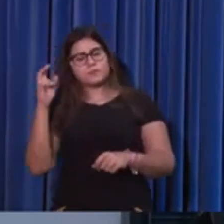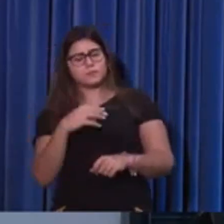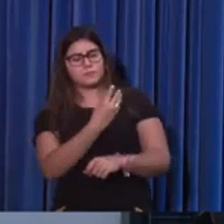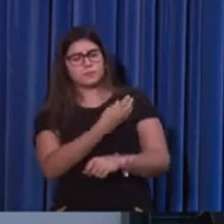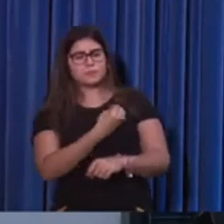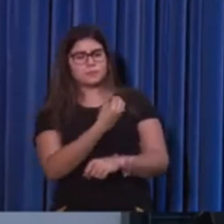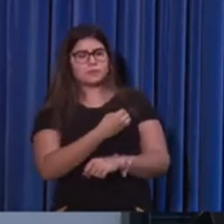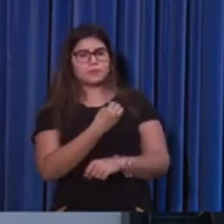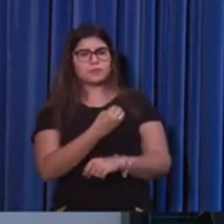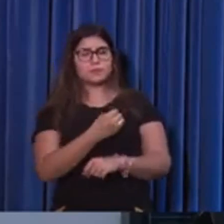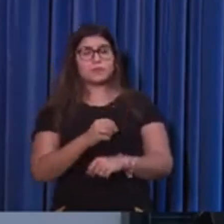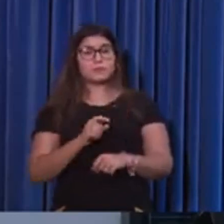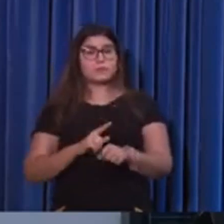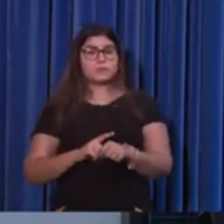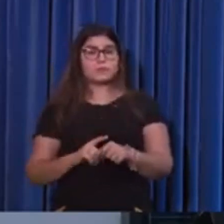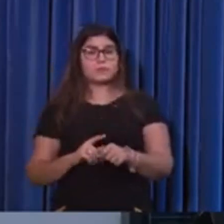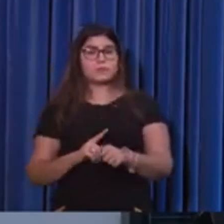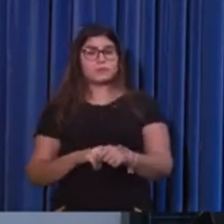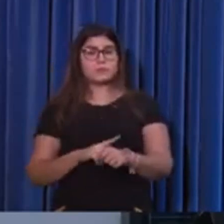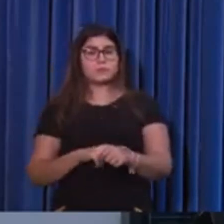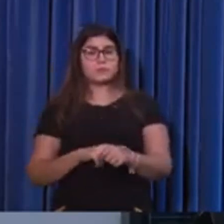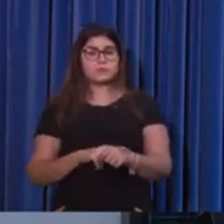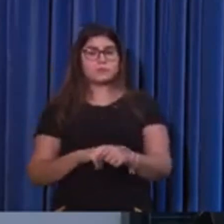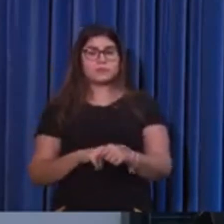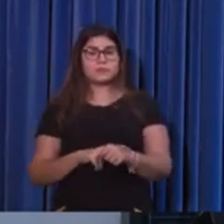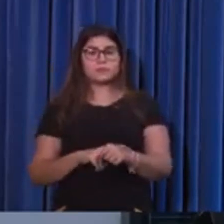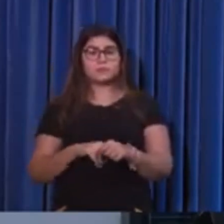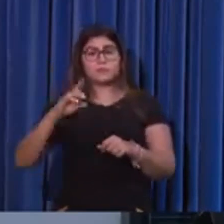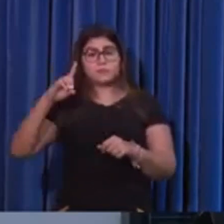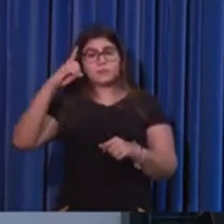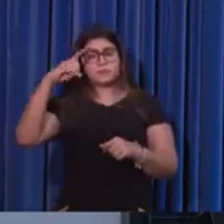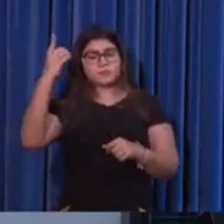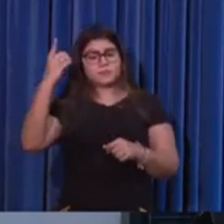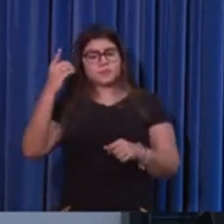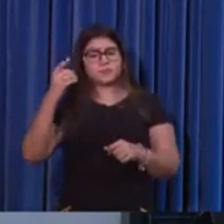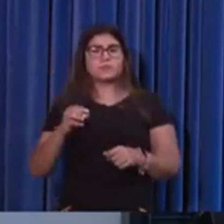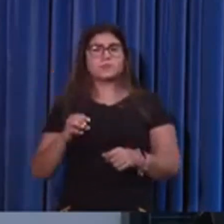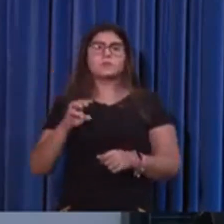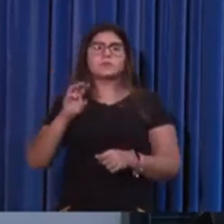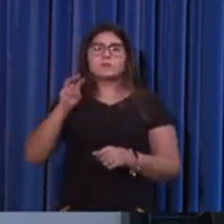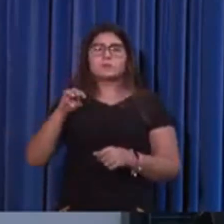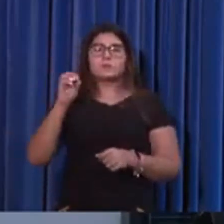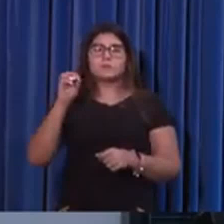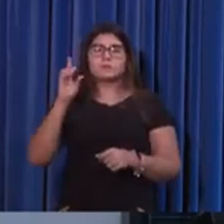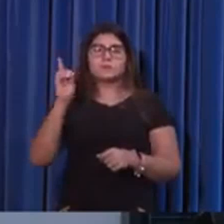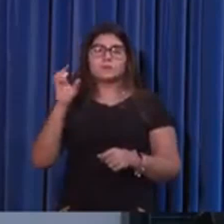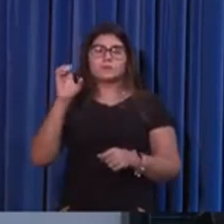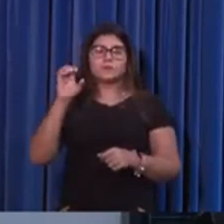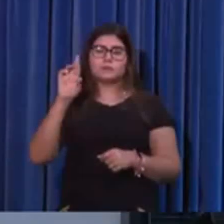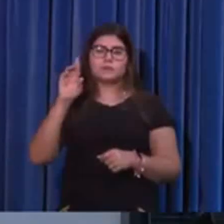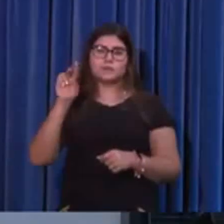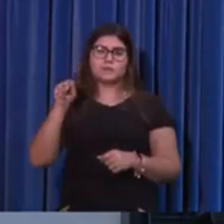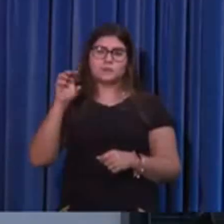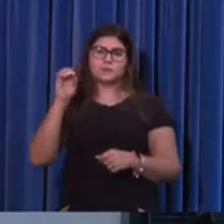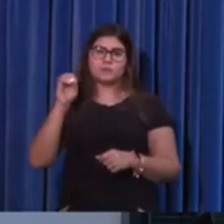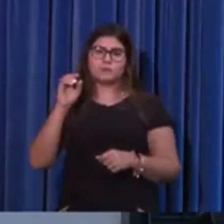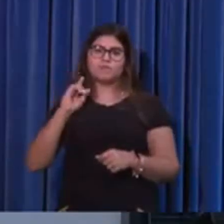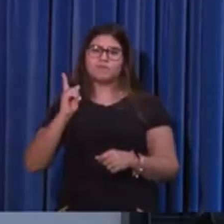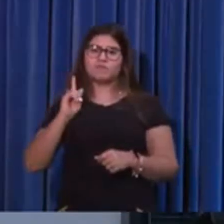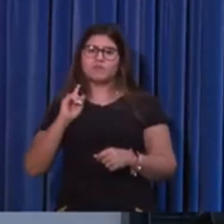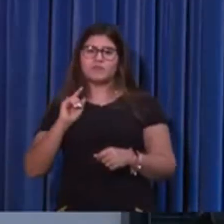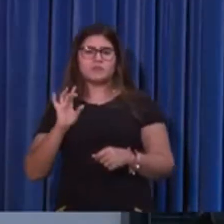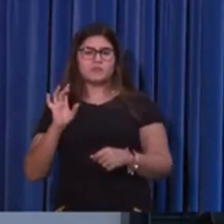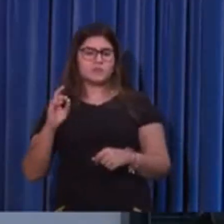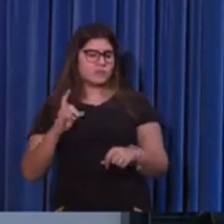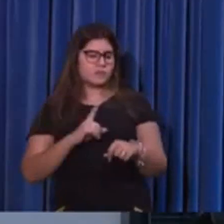momento posterior ao período chamado moderno. Porém, não é apenas uma questão cronológica ou